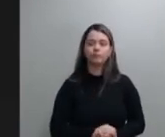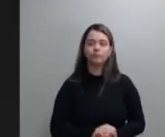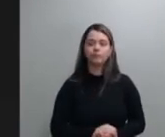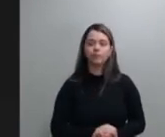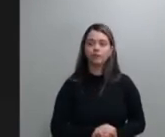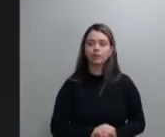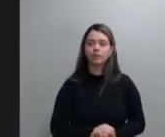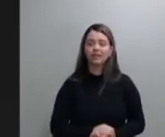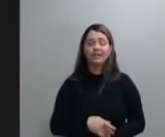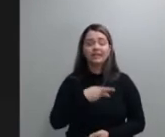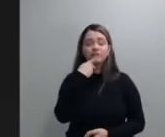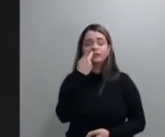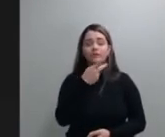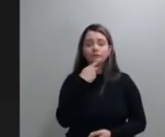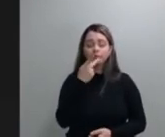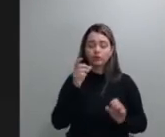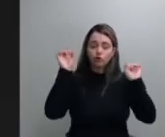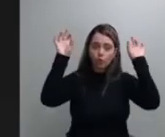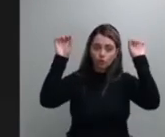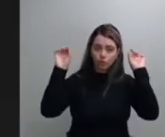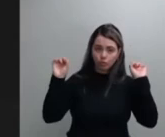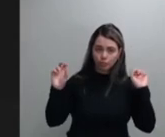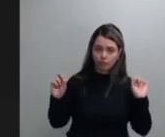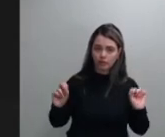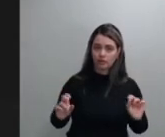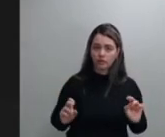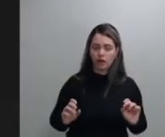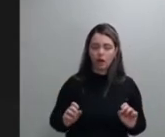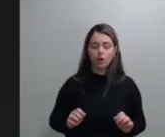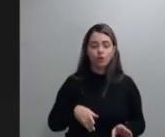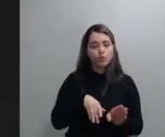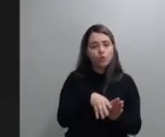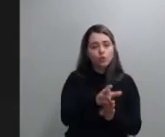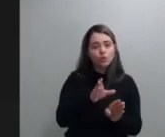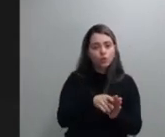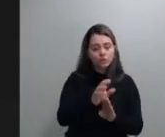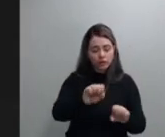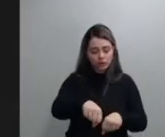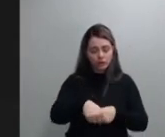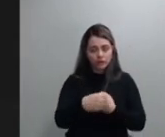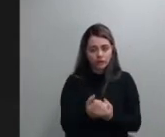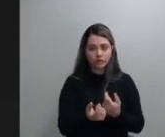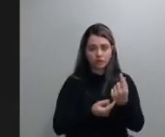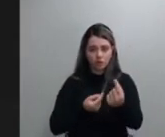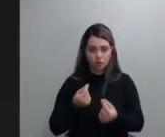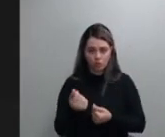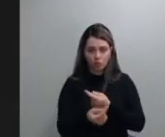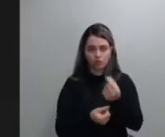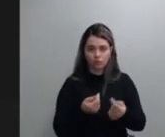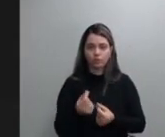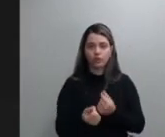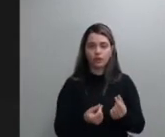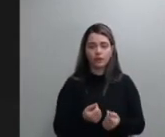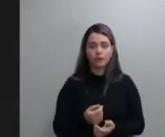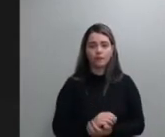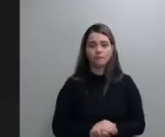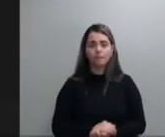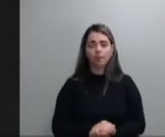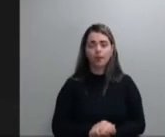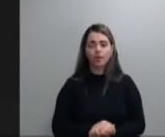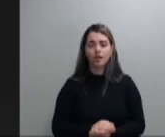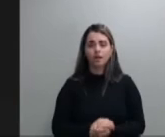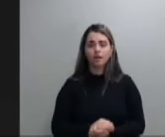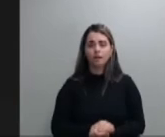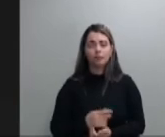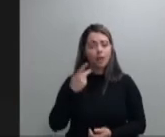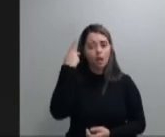de recurso especial interposto pelo Conselho Administrativo de Defesa Econômica ou CAD contra o acordo proferido pela quinta turma